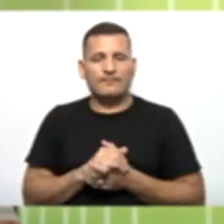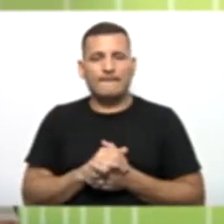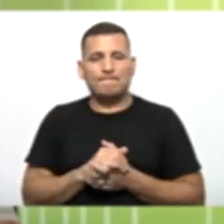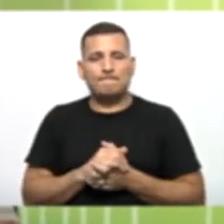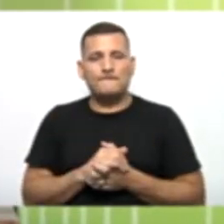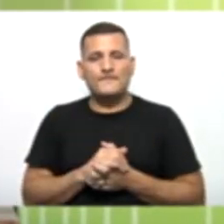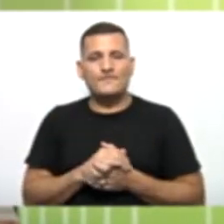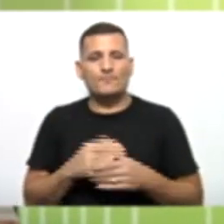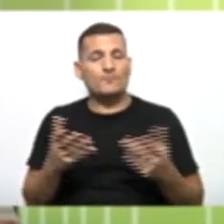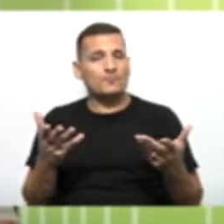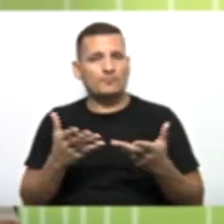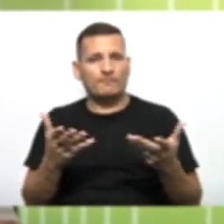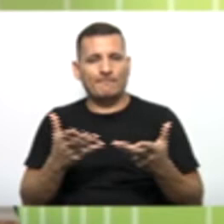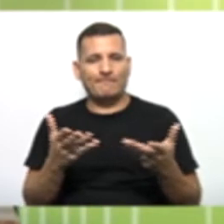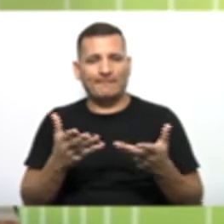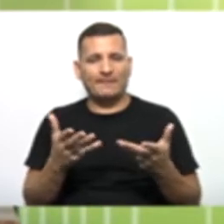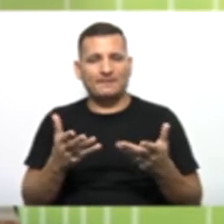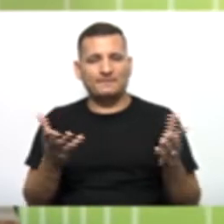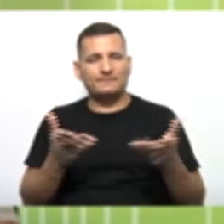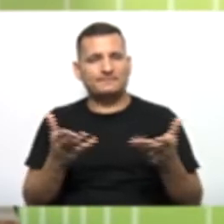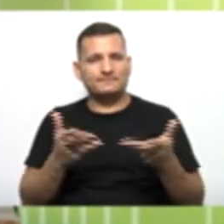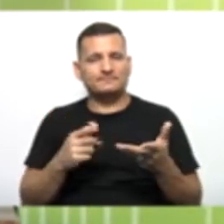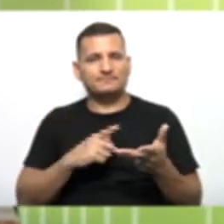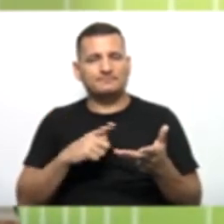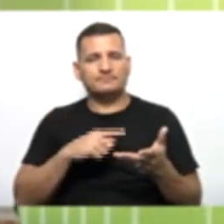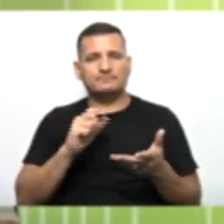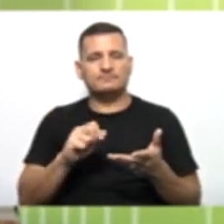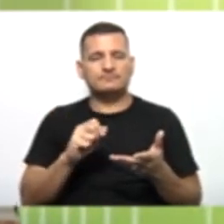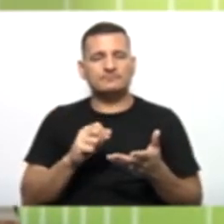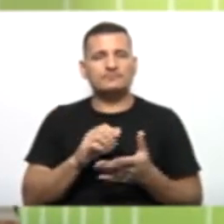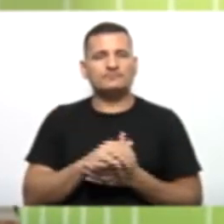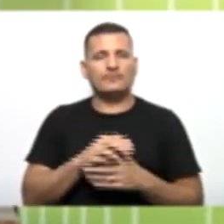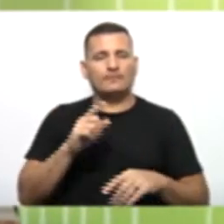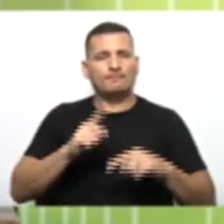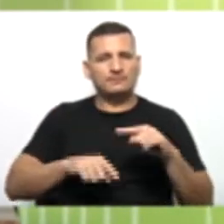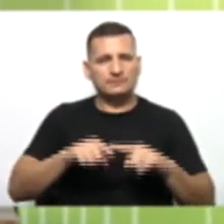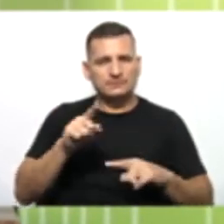Hoje nós temos uma grande quantidade de produtos